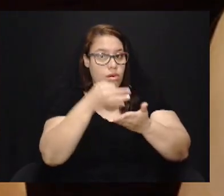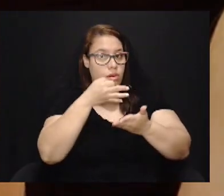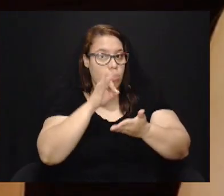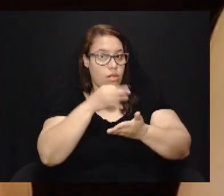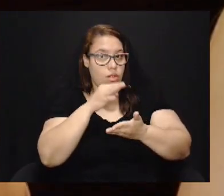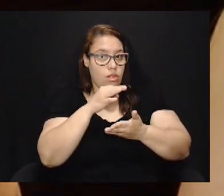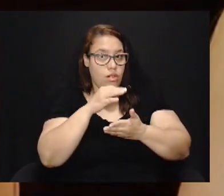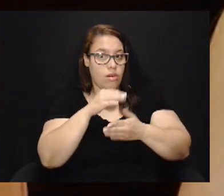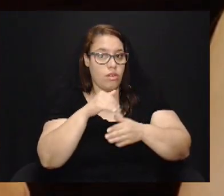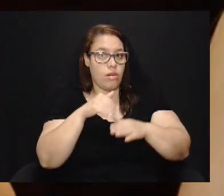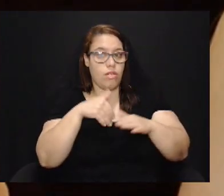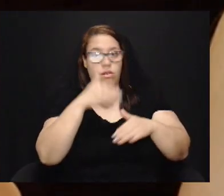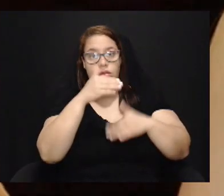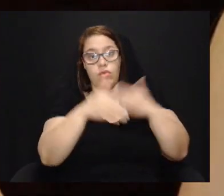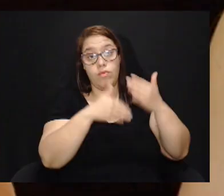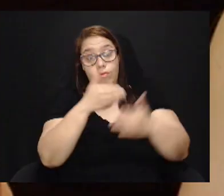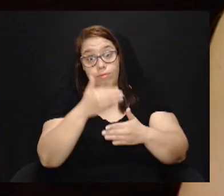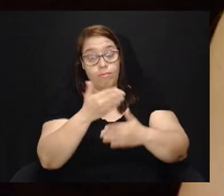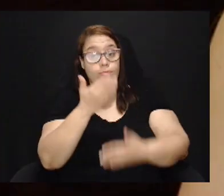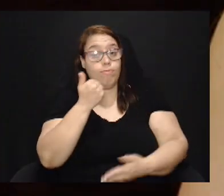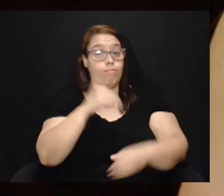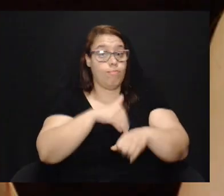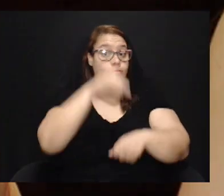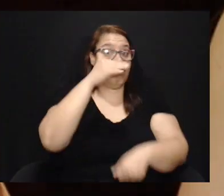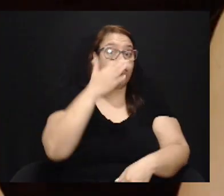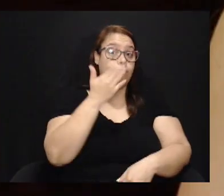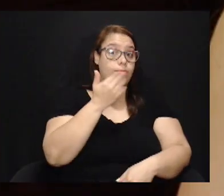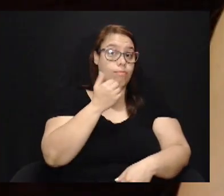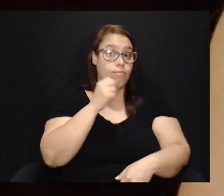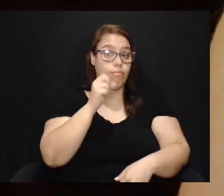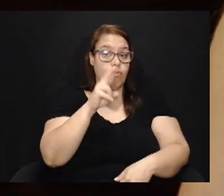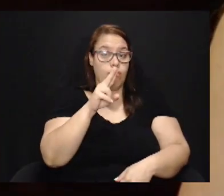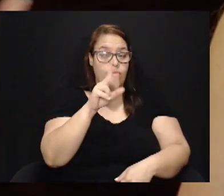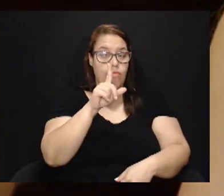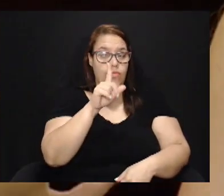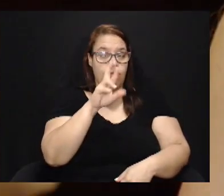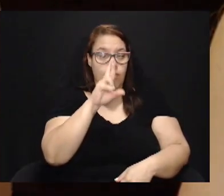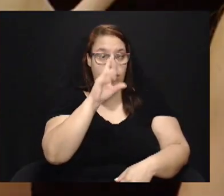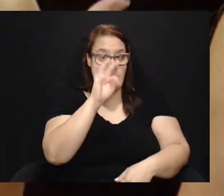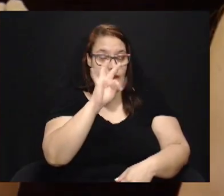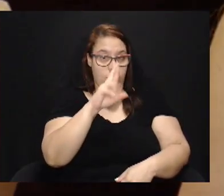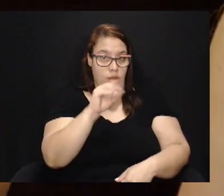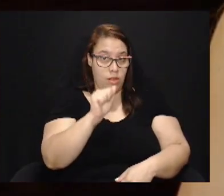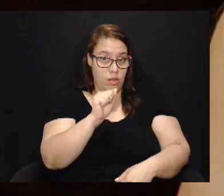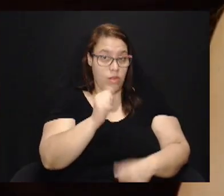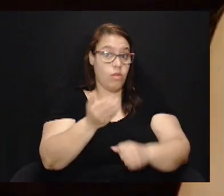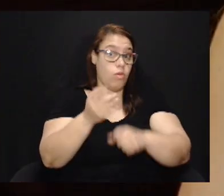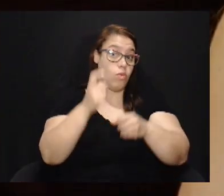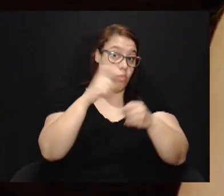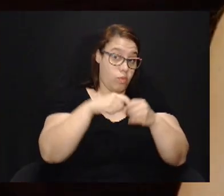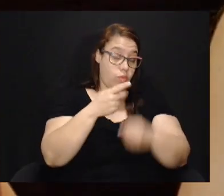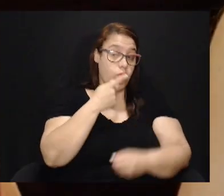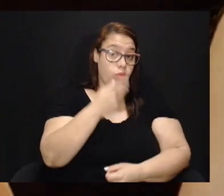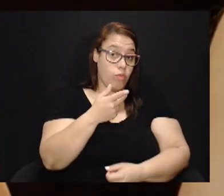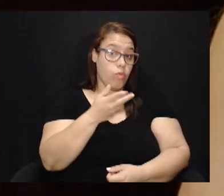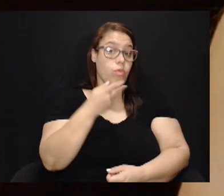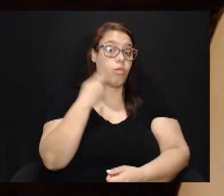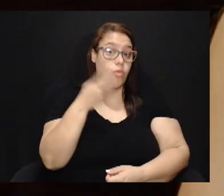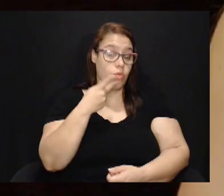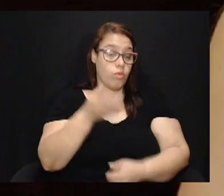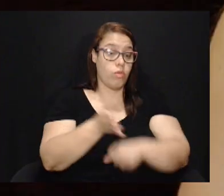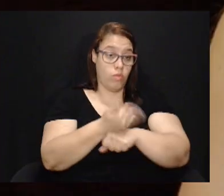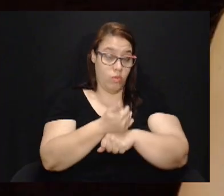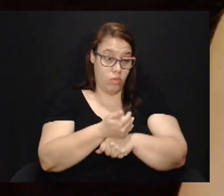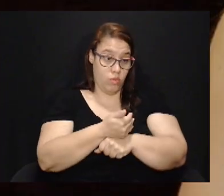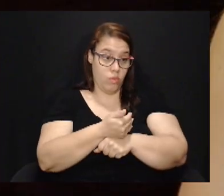resto, se eu for comer mais alimentos ultraprocessados. Daí, voltando um pouco no que havíamos falado anteriormente, da importância